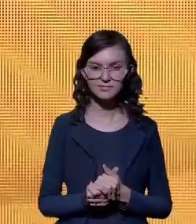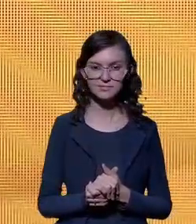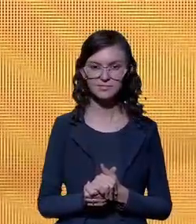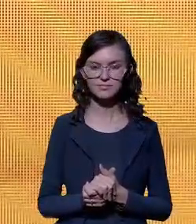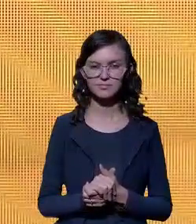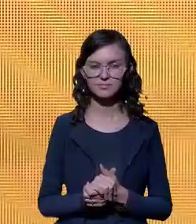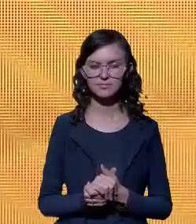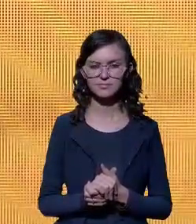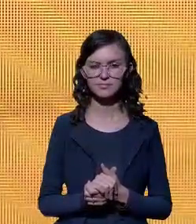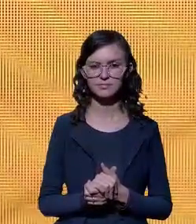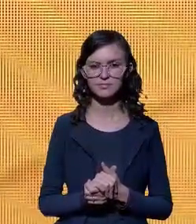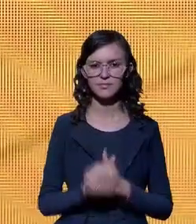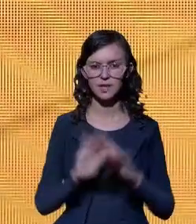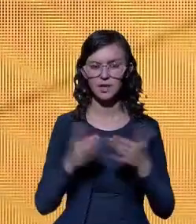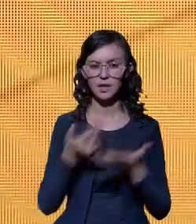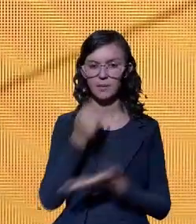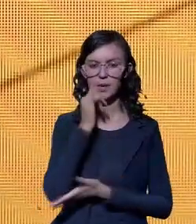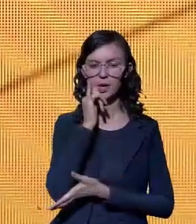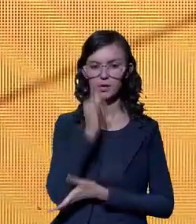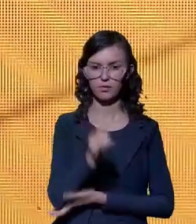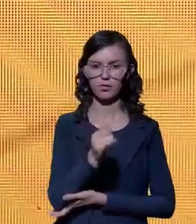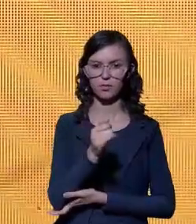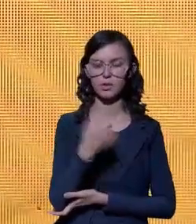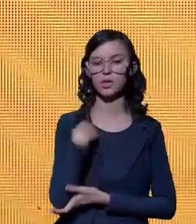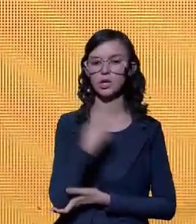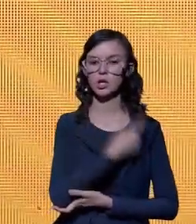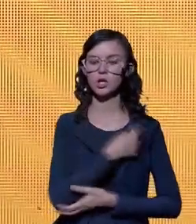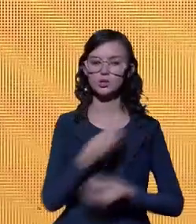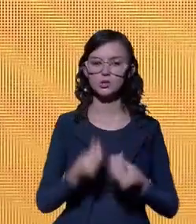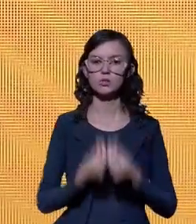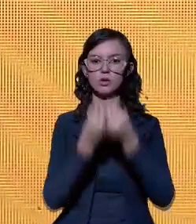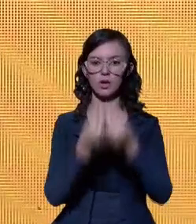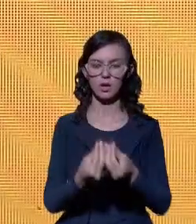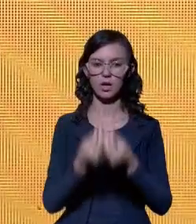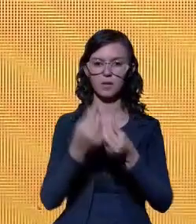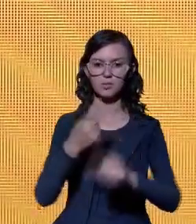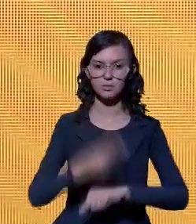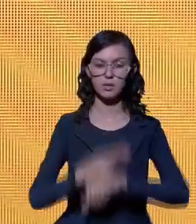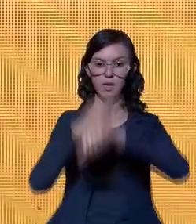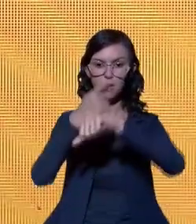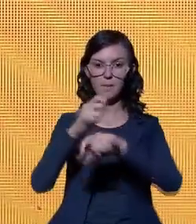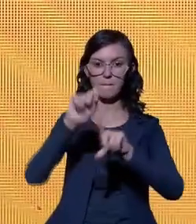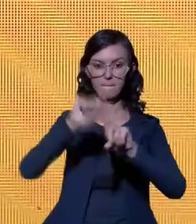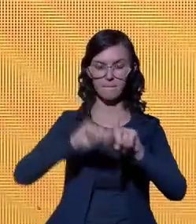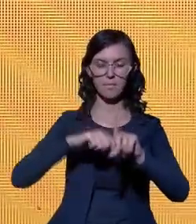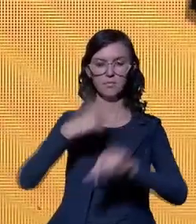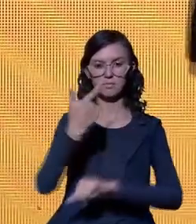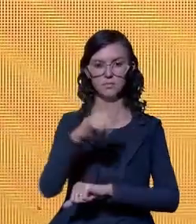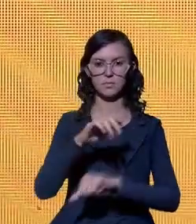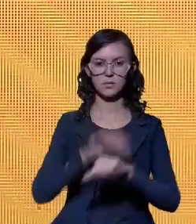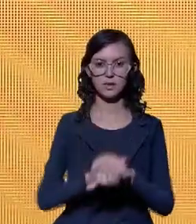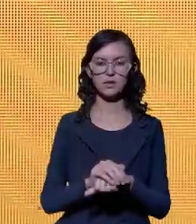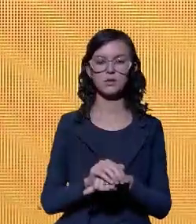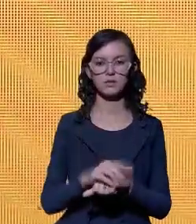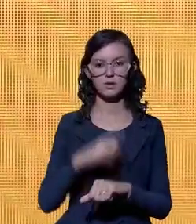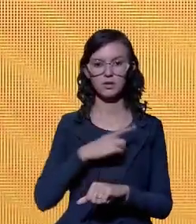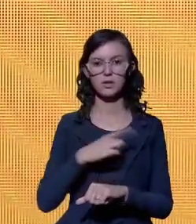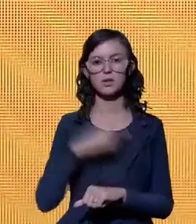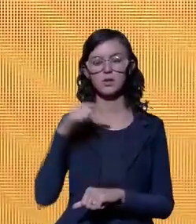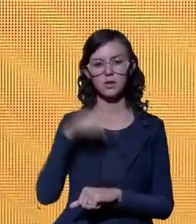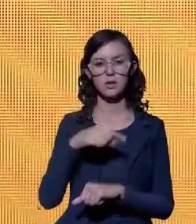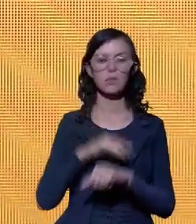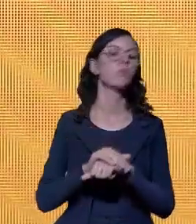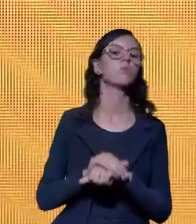e também informando que nós entregaremos a premiação no mês que vem, no mês de abril, uma solenidade aqui na